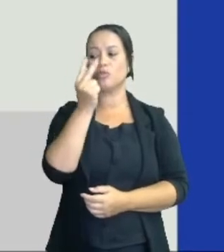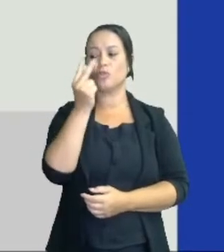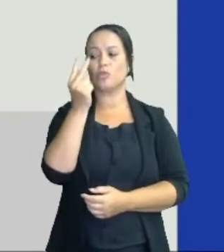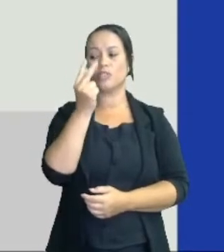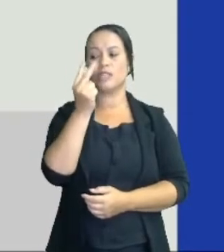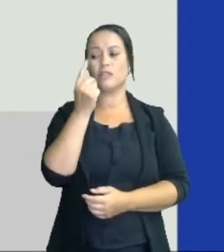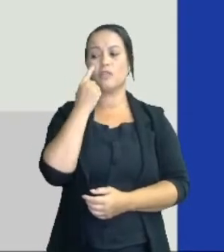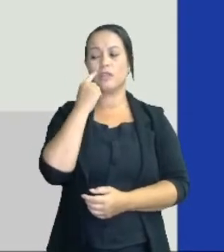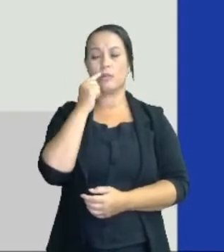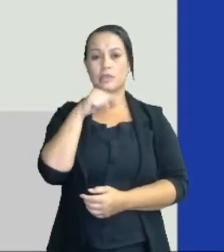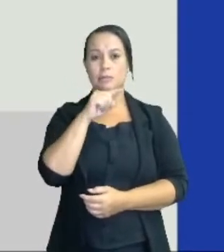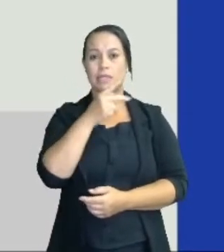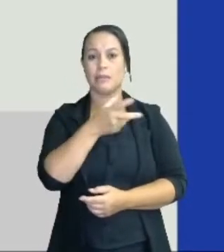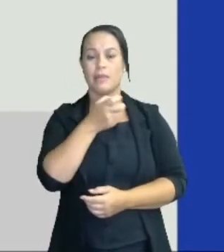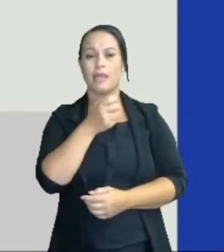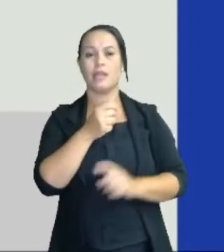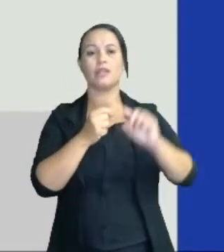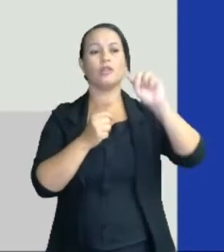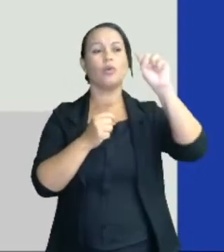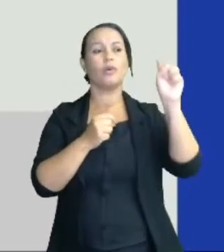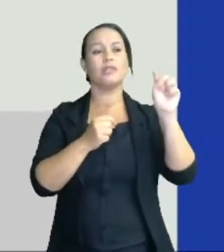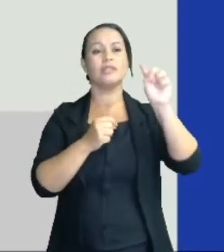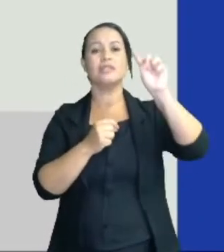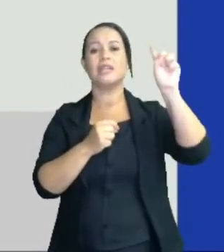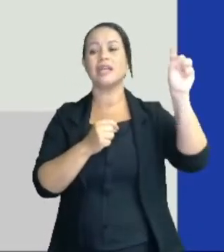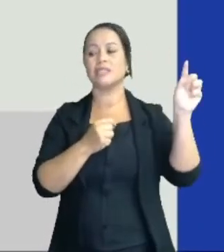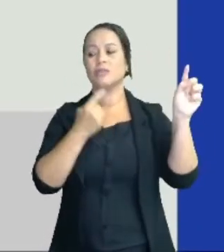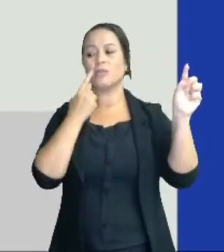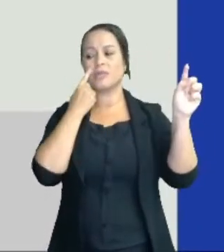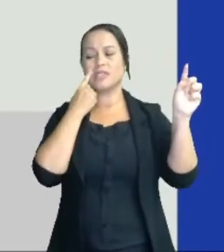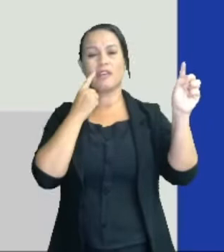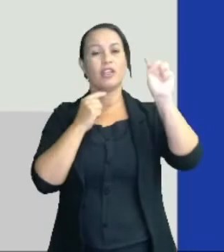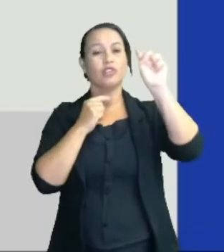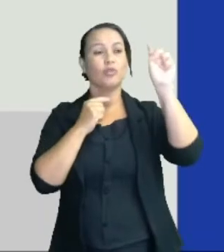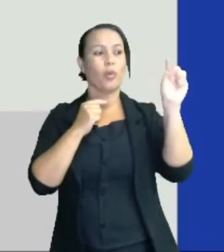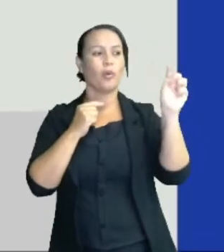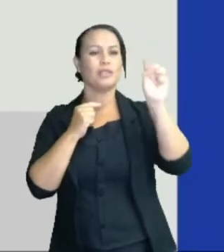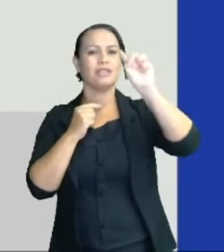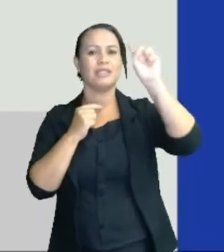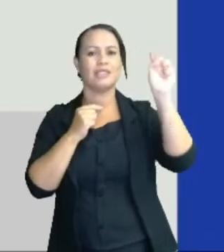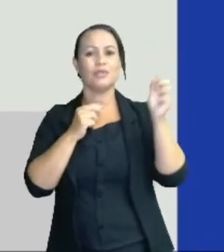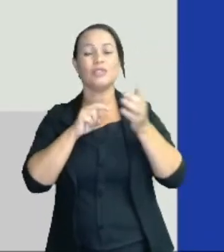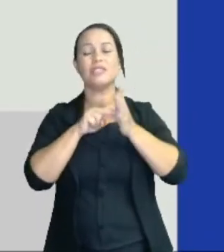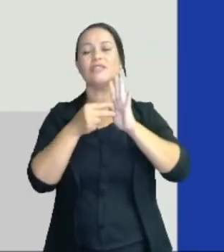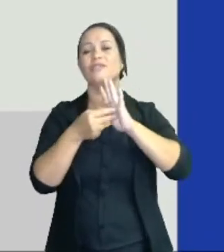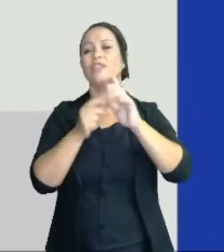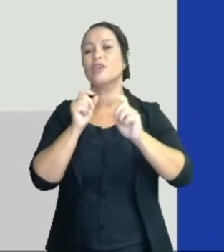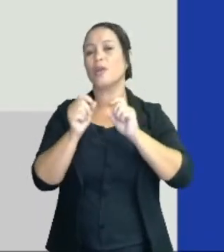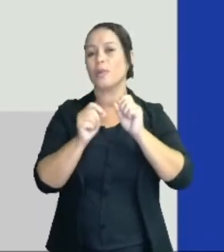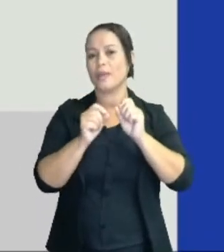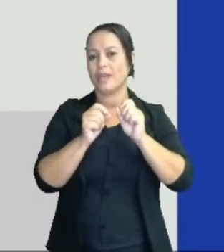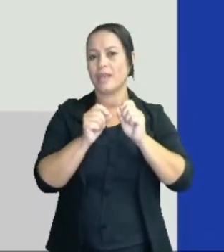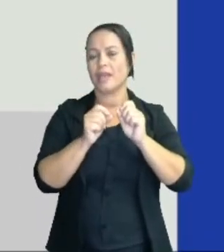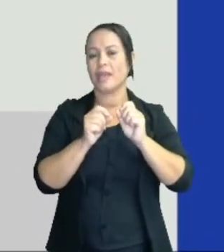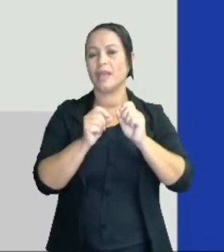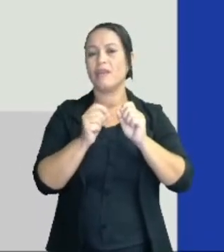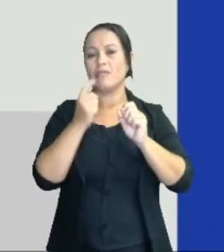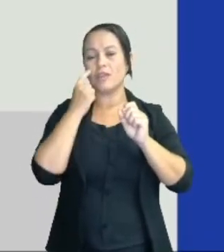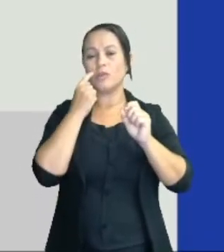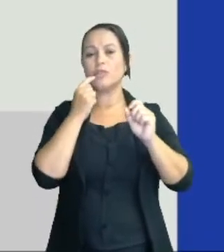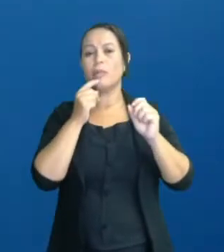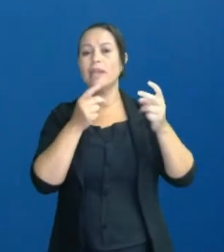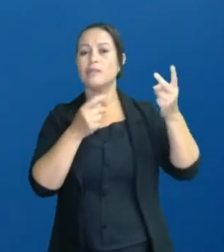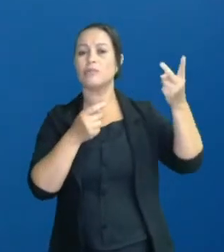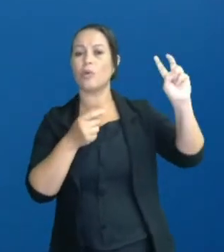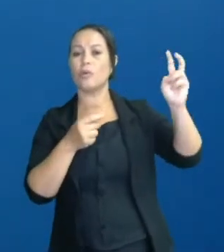Vou voltar para vocês perceberem, ó. 2 tracinhos. Esses 2 tracinhos que tem aí são 2 tracinhos paralelos